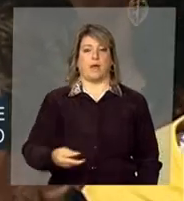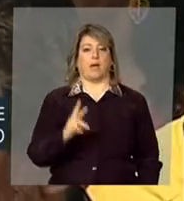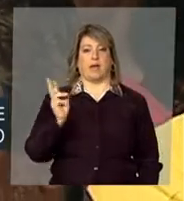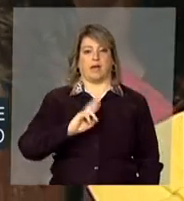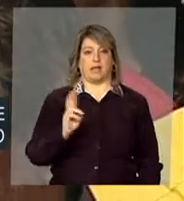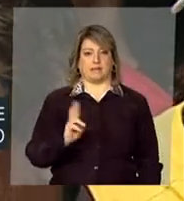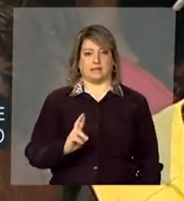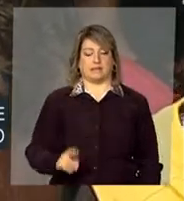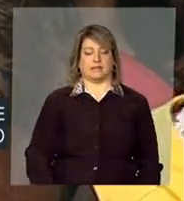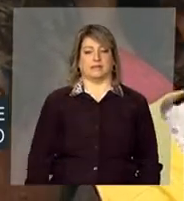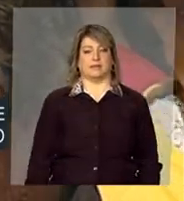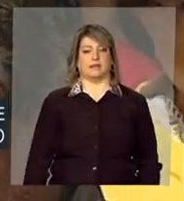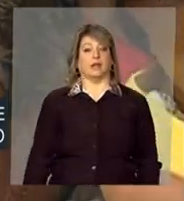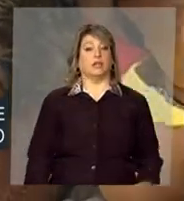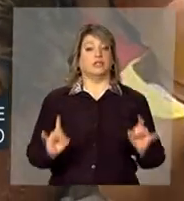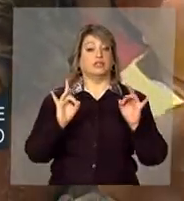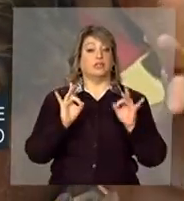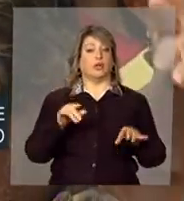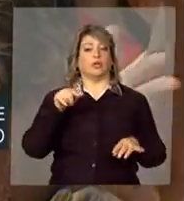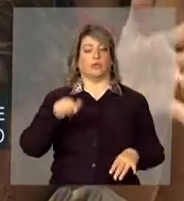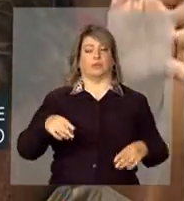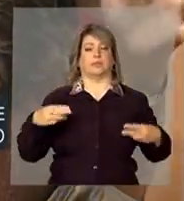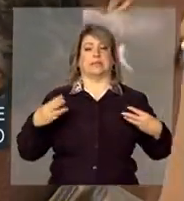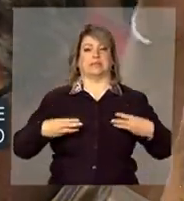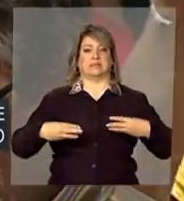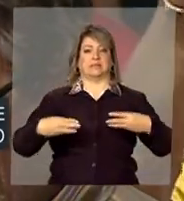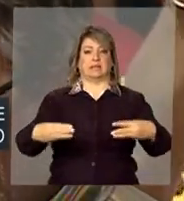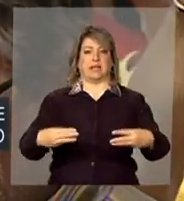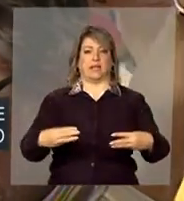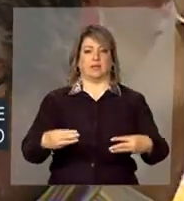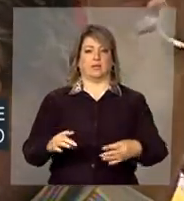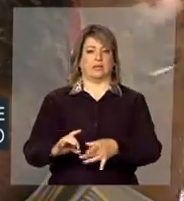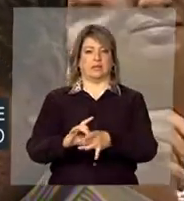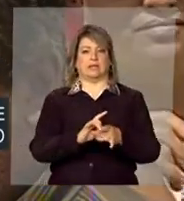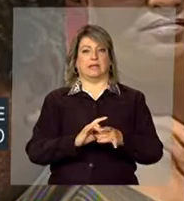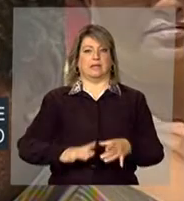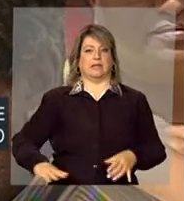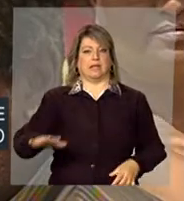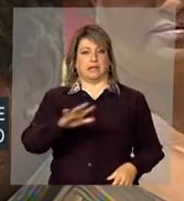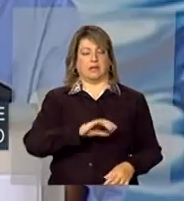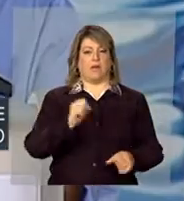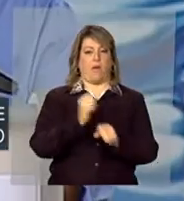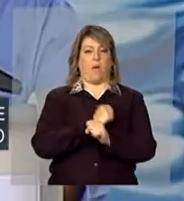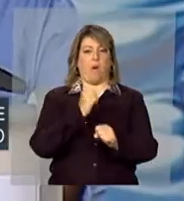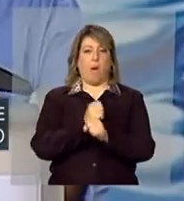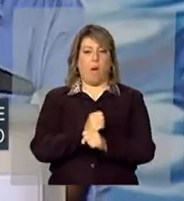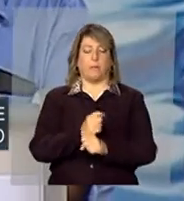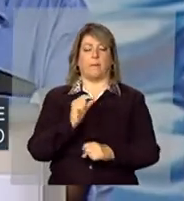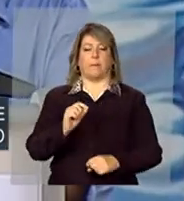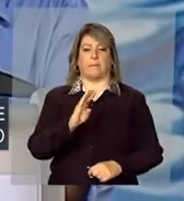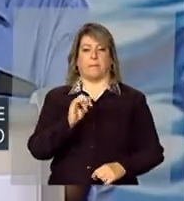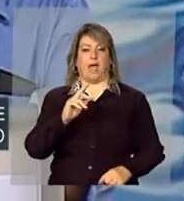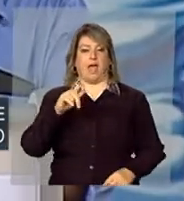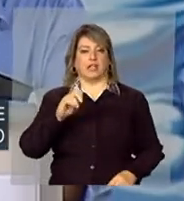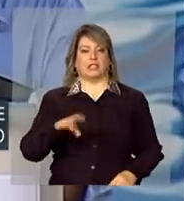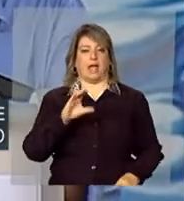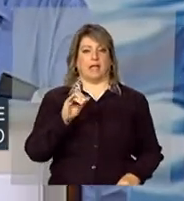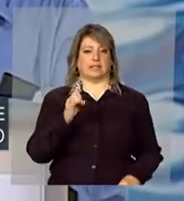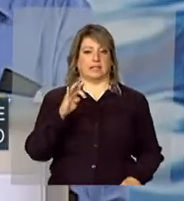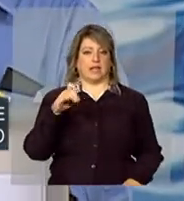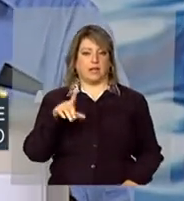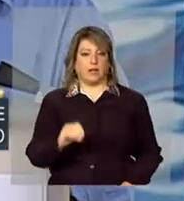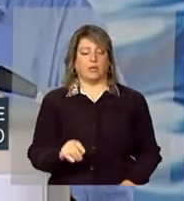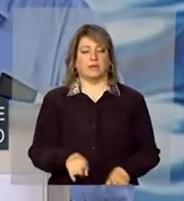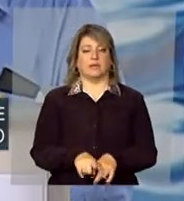1.311 milhões de reais. Só do Ministério da Integração, de obras como a barragem de Castelo, de